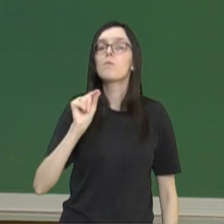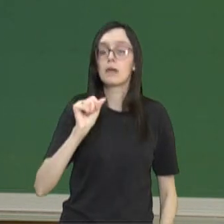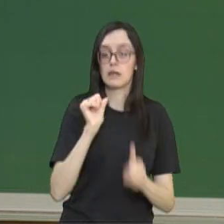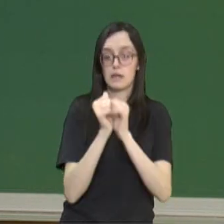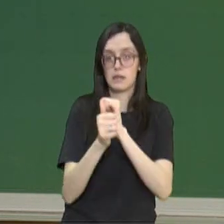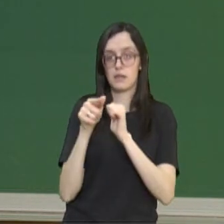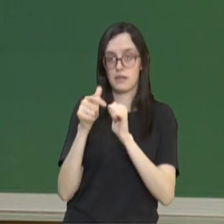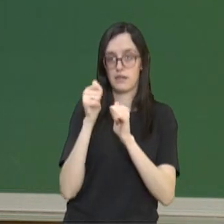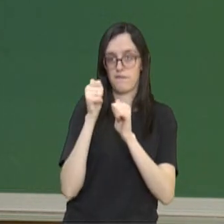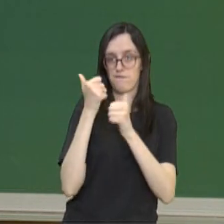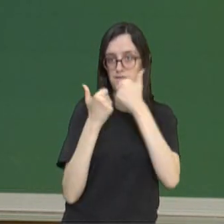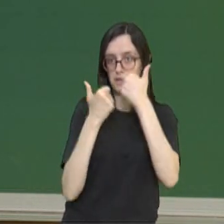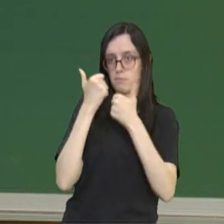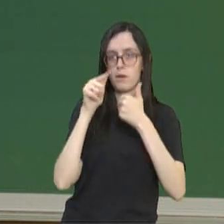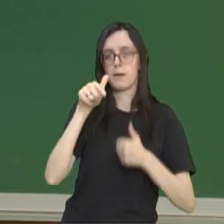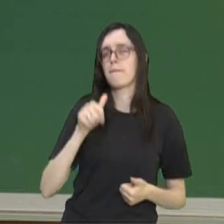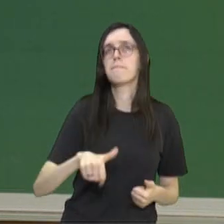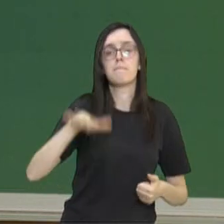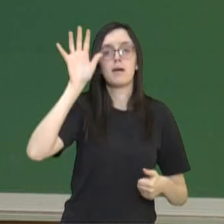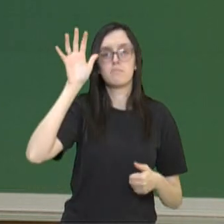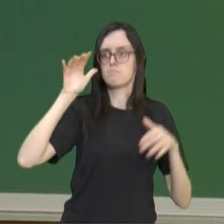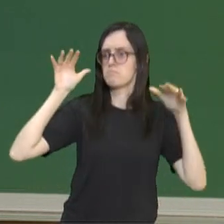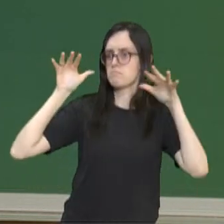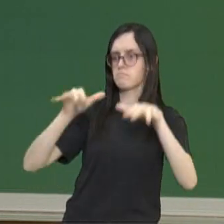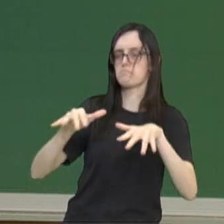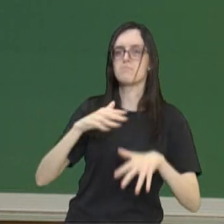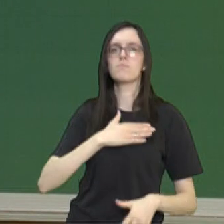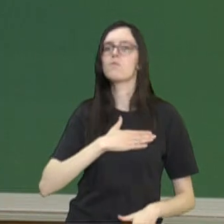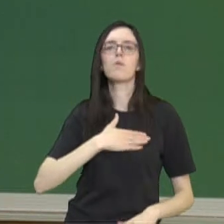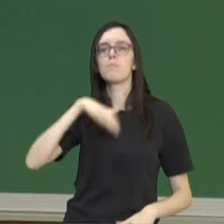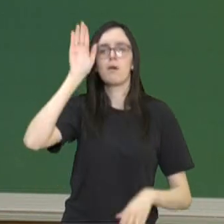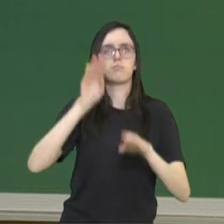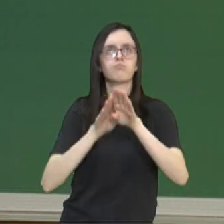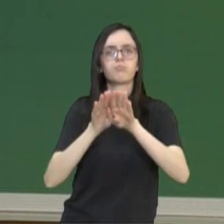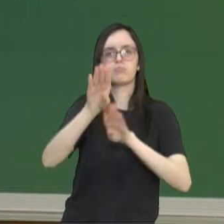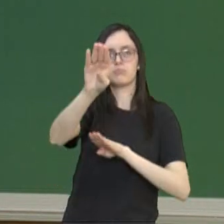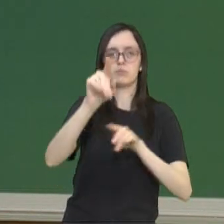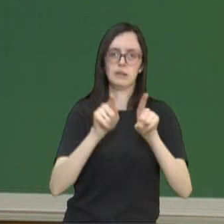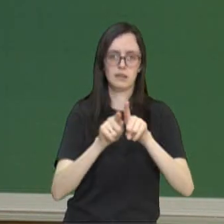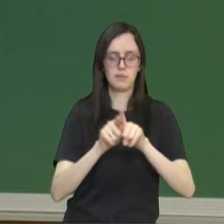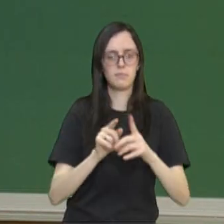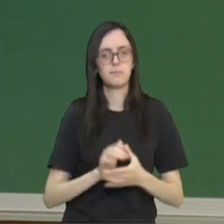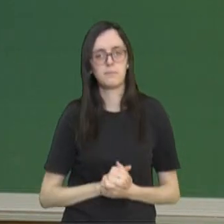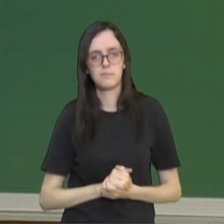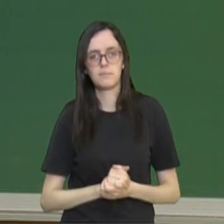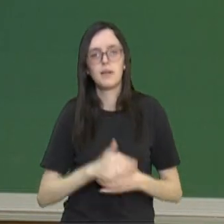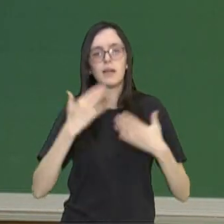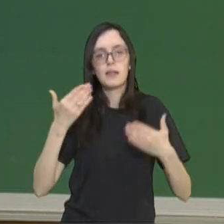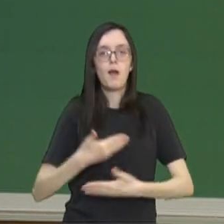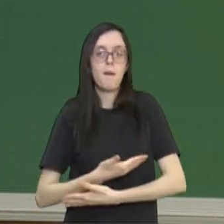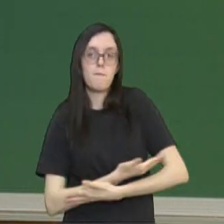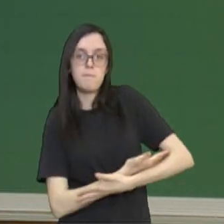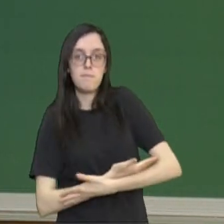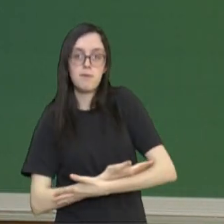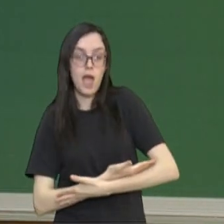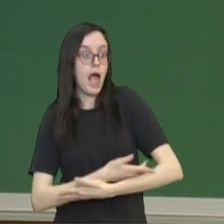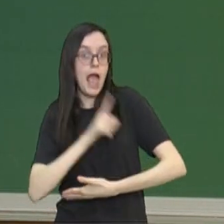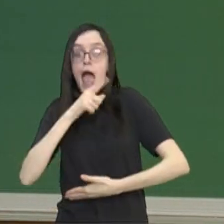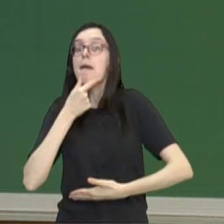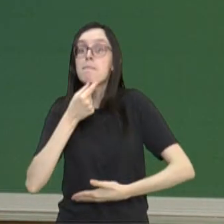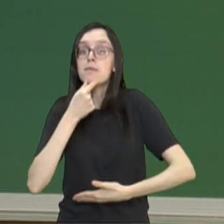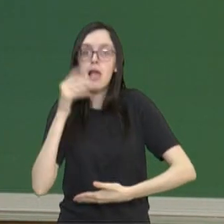um conteúdo que a gente tem que ficar esperto. O futebol, ele é muito difundido, envolve marketing, envolve uma série de